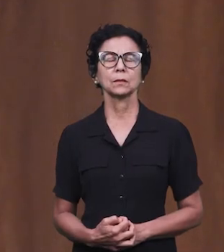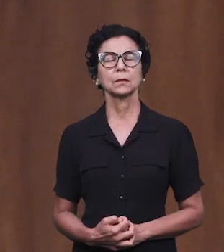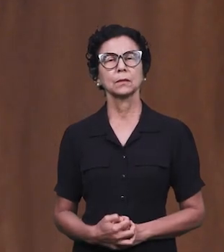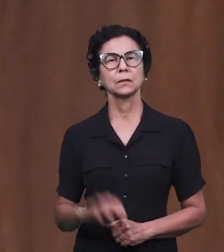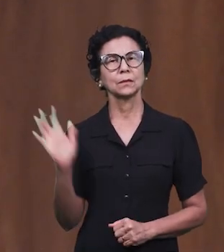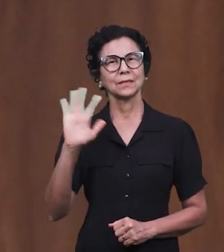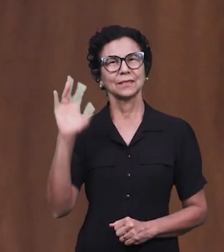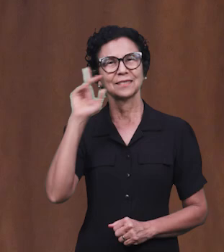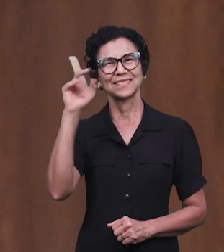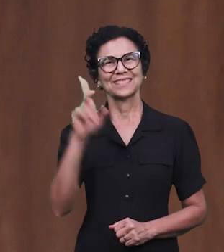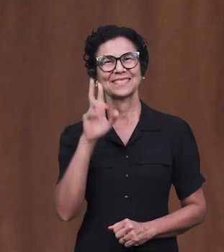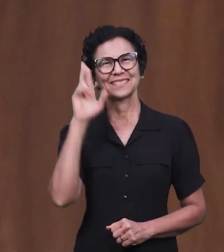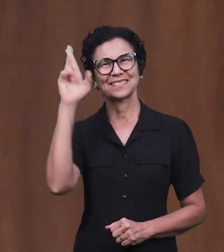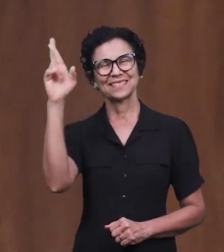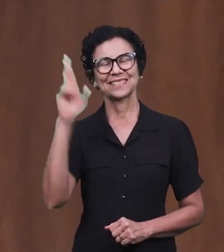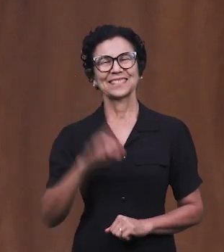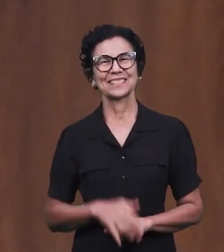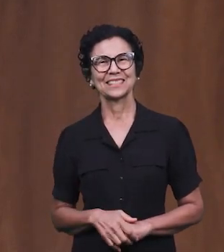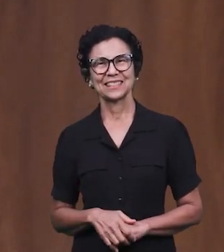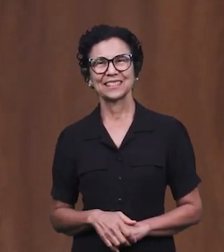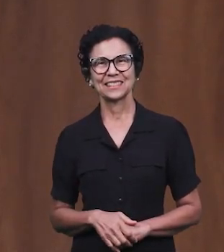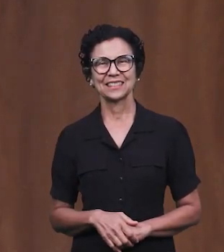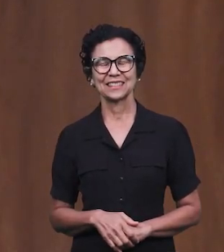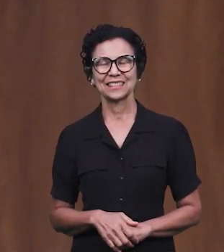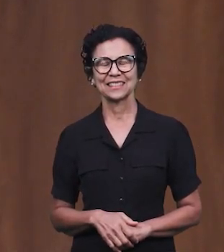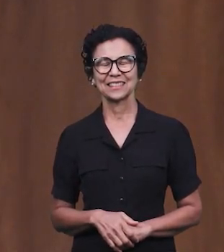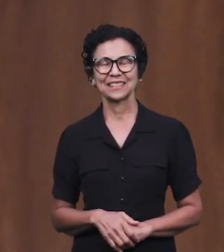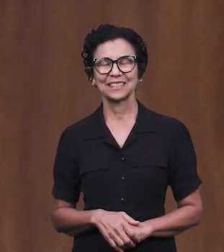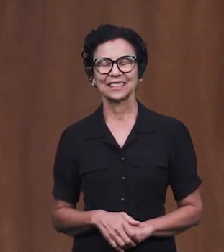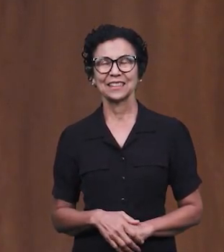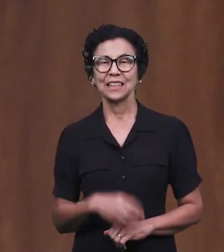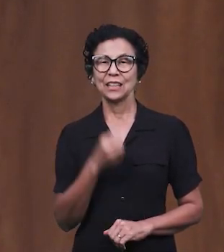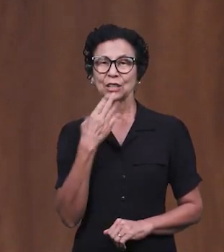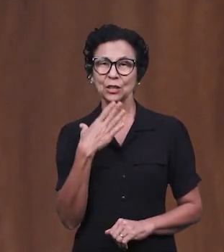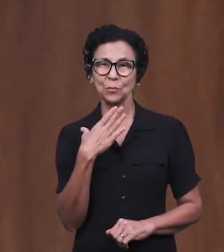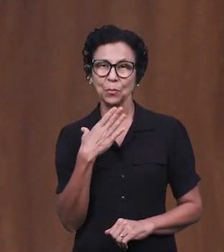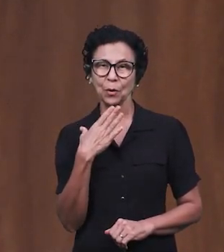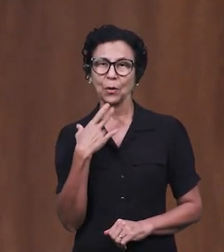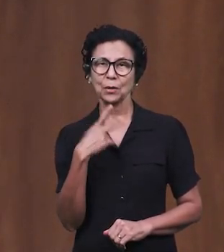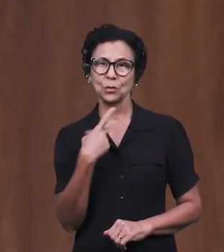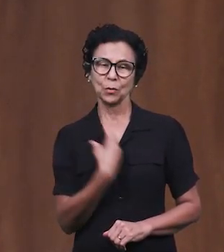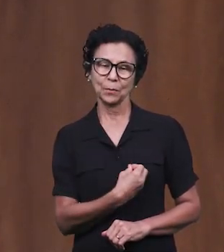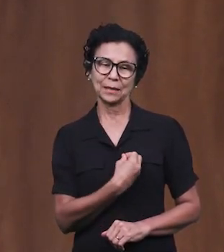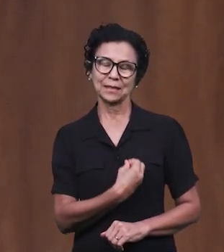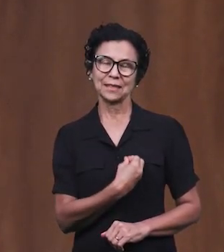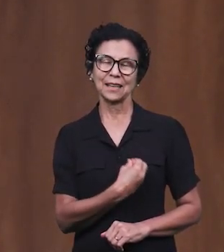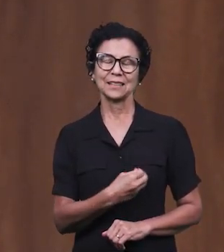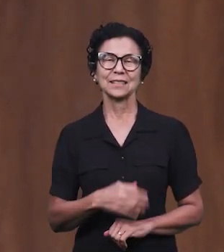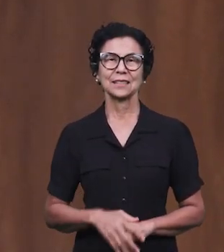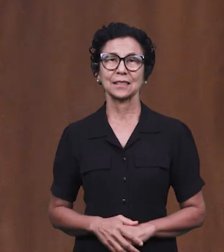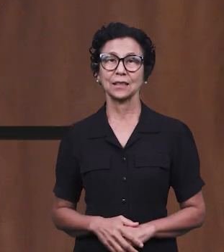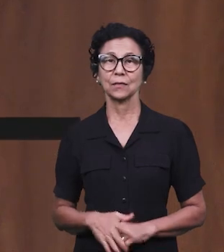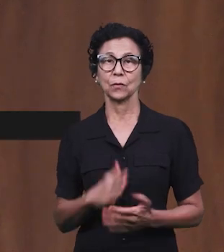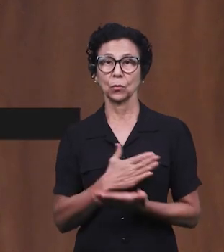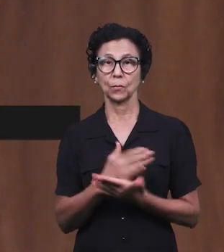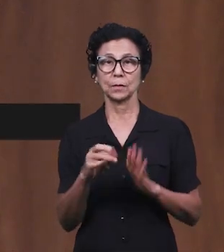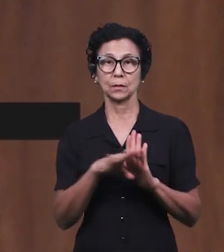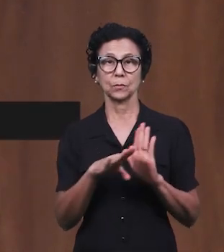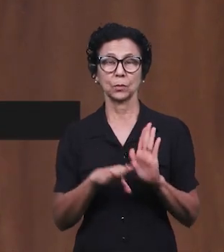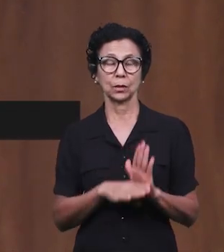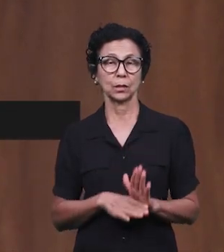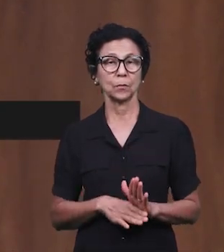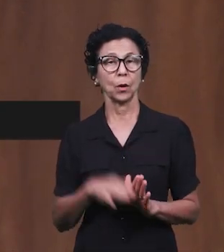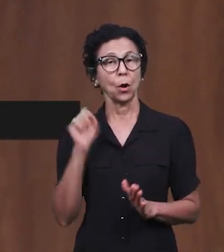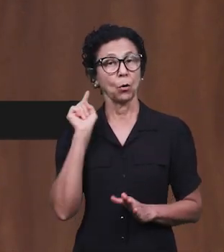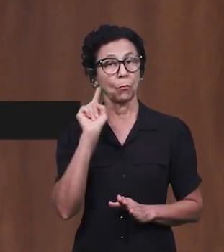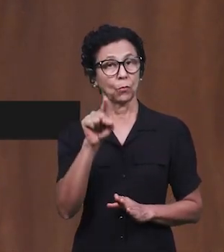Olá, Pai do Senhor, que bom falar com vocês. Estamos iniciando mais um programa Você Precisa Saber. Já